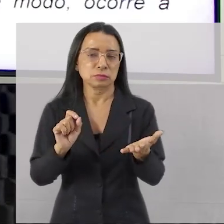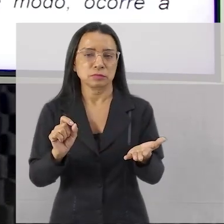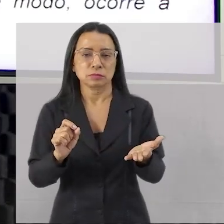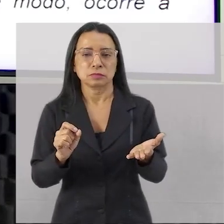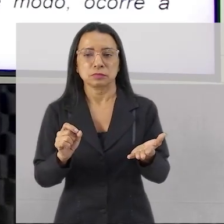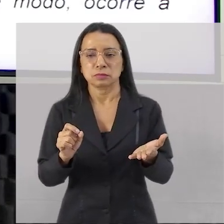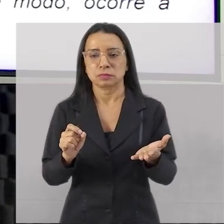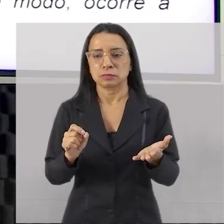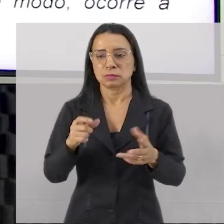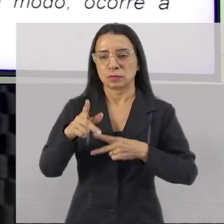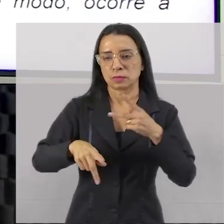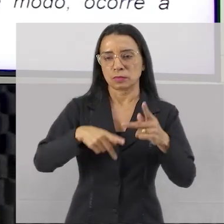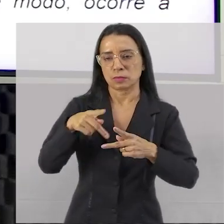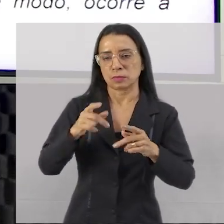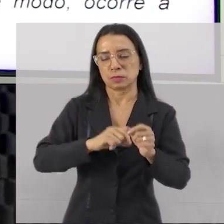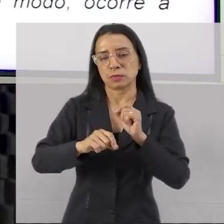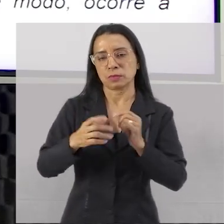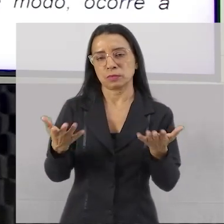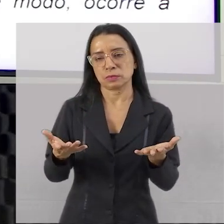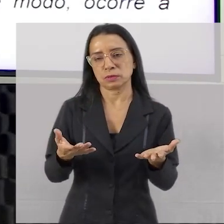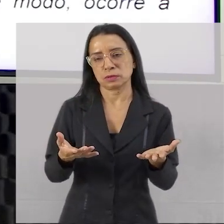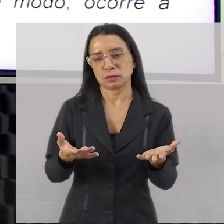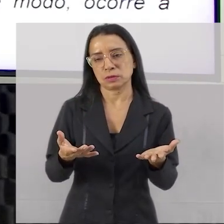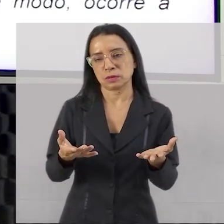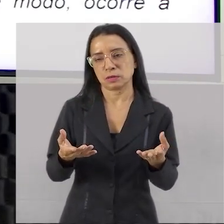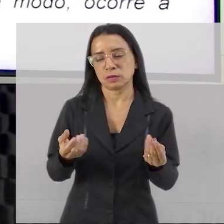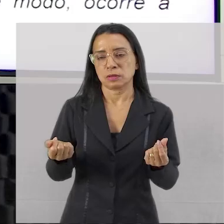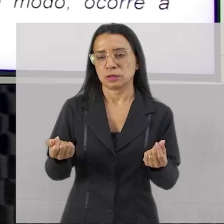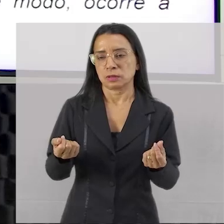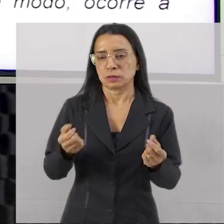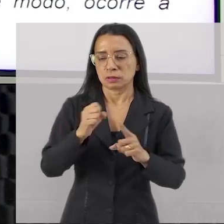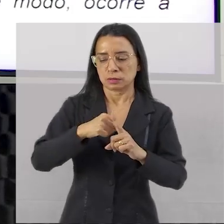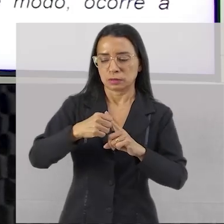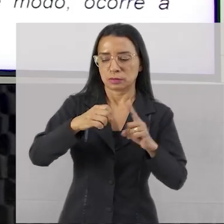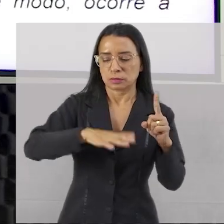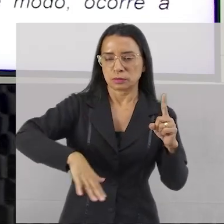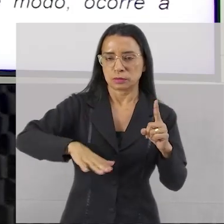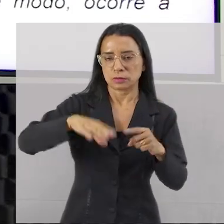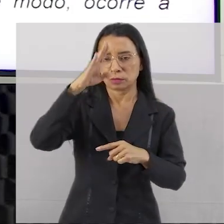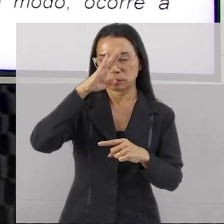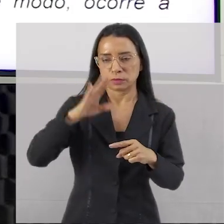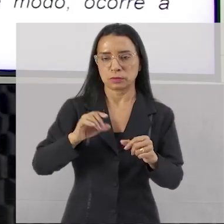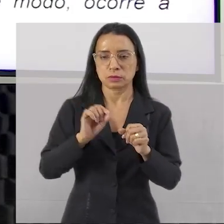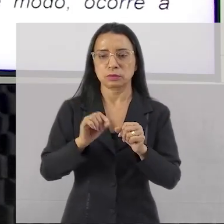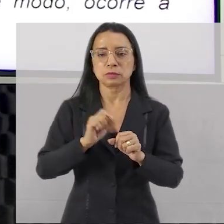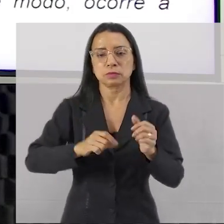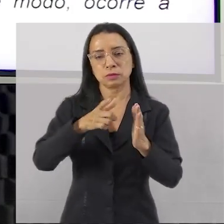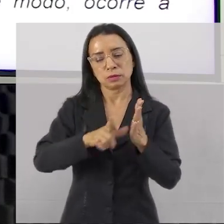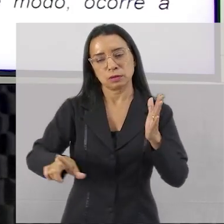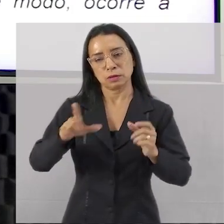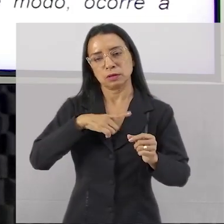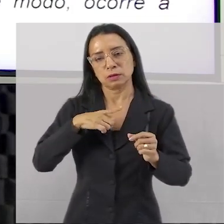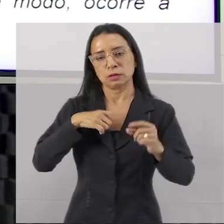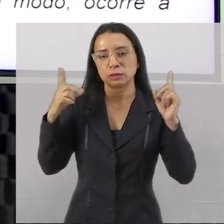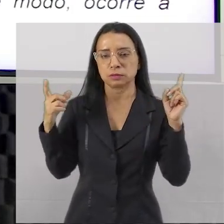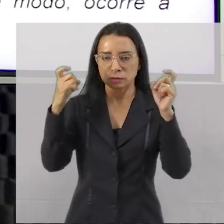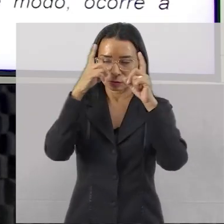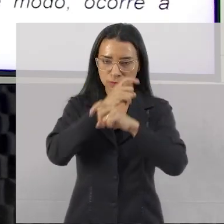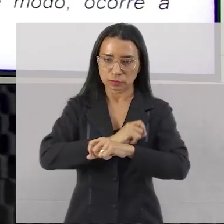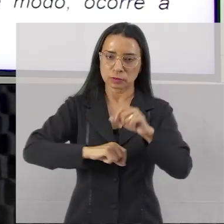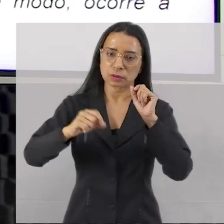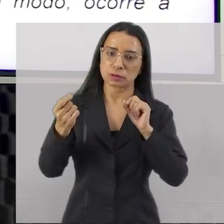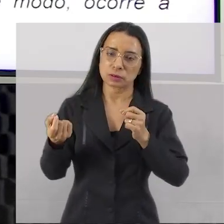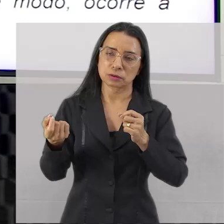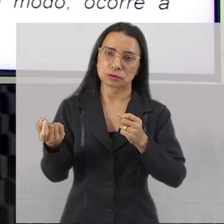da massificação da sociedade brasileira. E aí isso faz com que a literatura tenha dificuldade de exercer